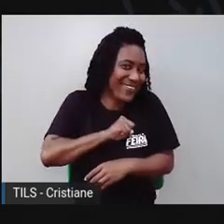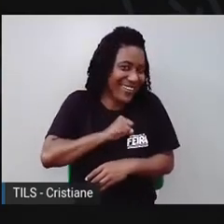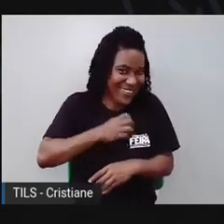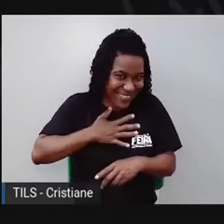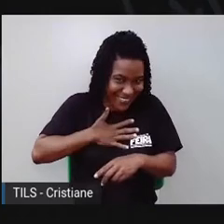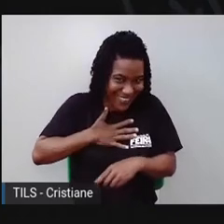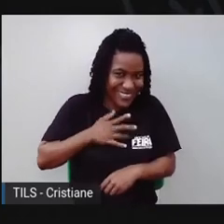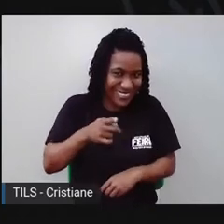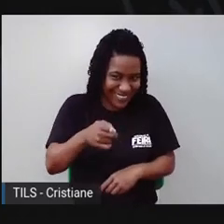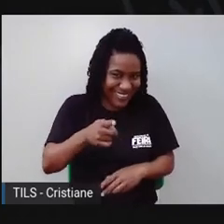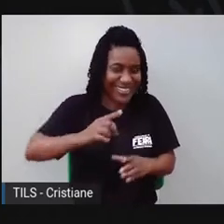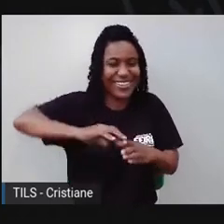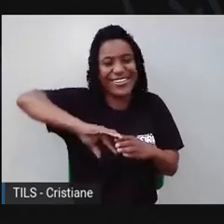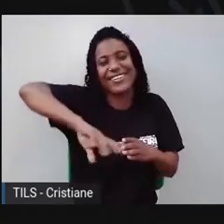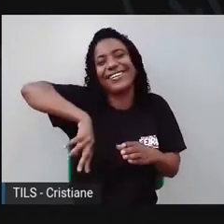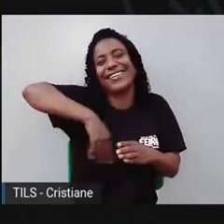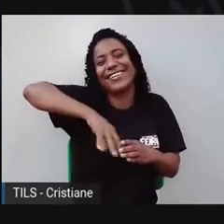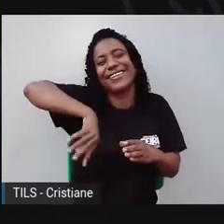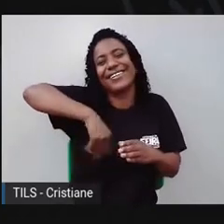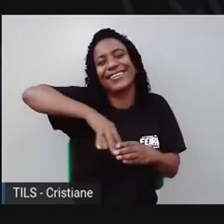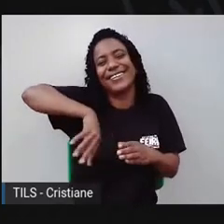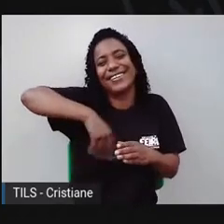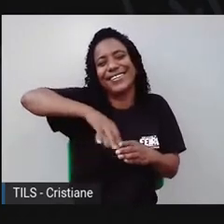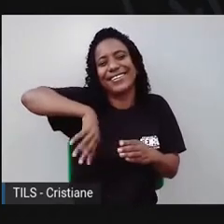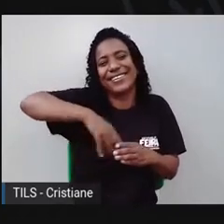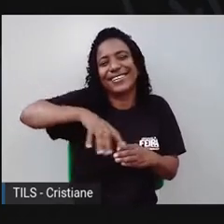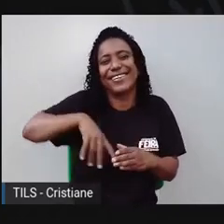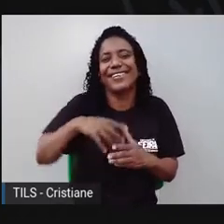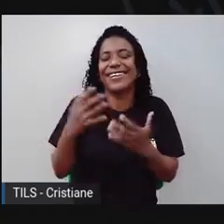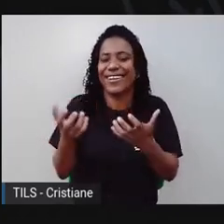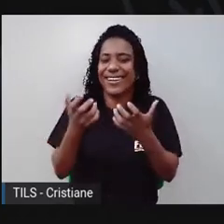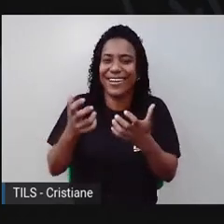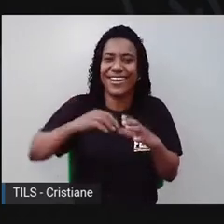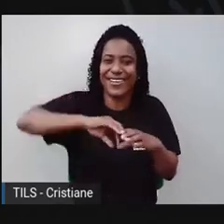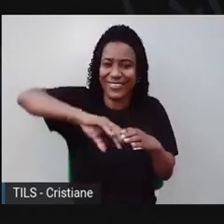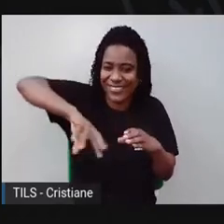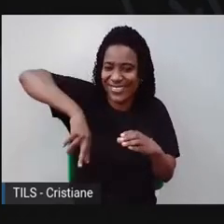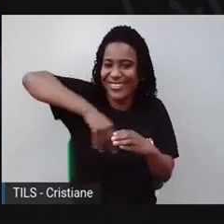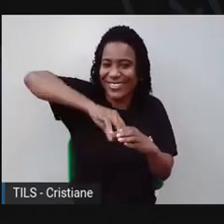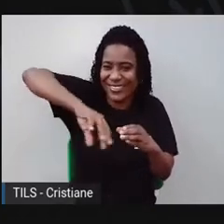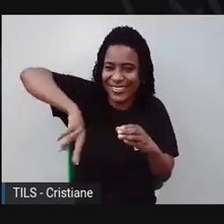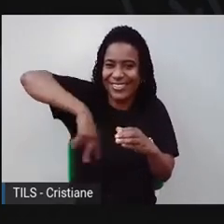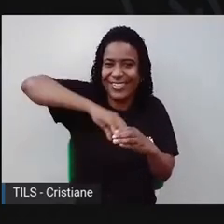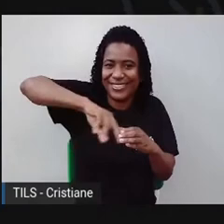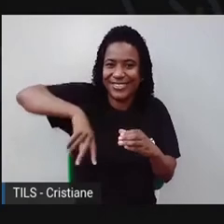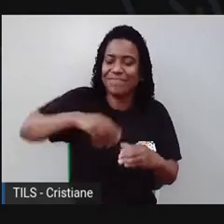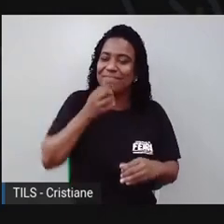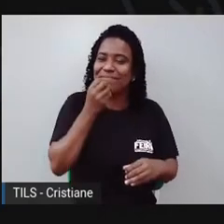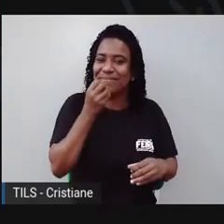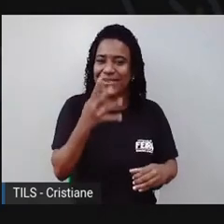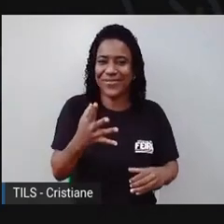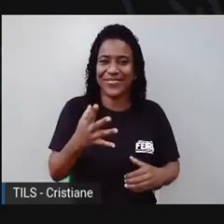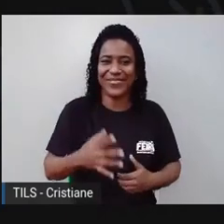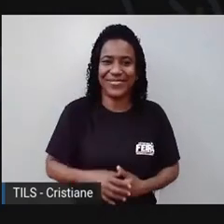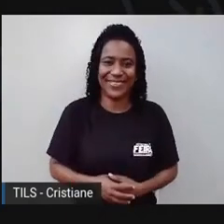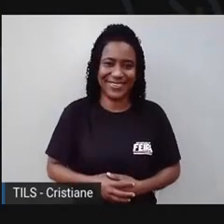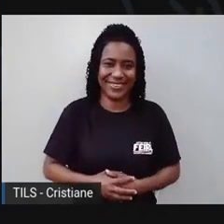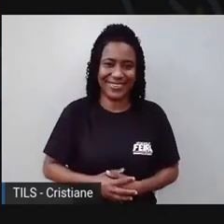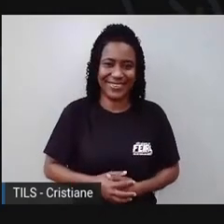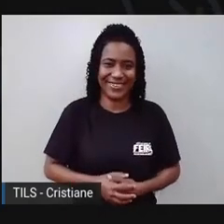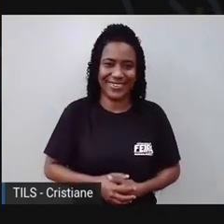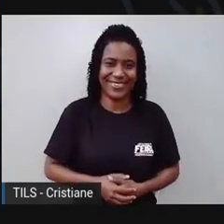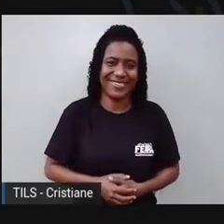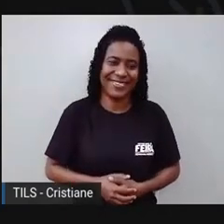meninos? Adora. Ô, Pró, deixa eu mexer mais. Aí, ó. Tá